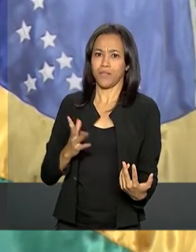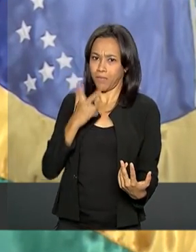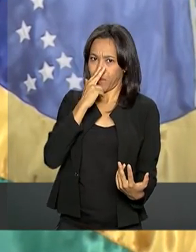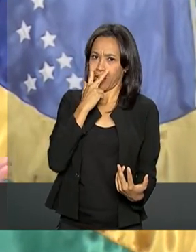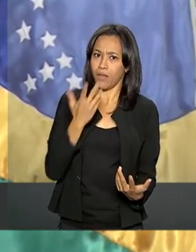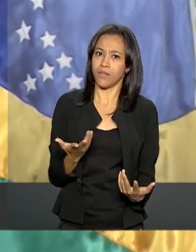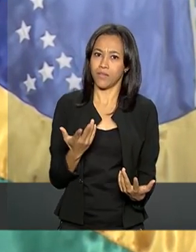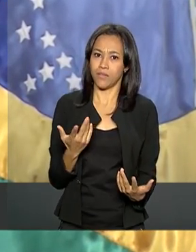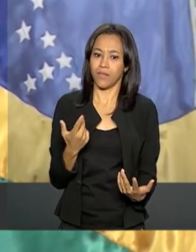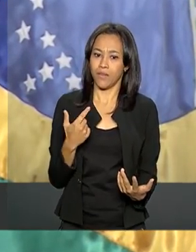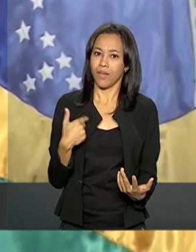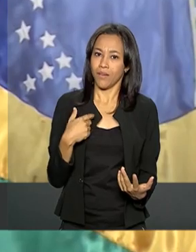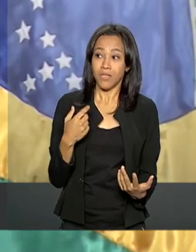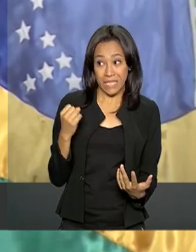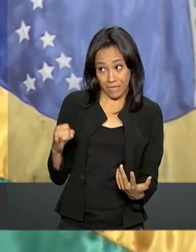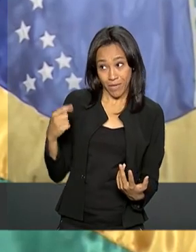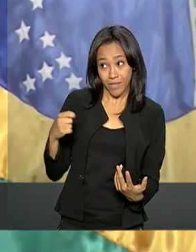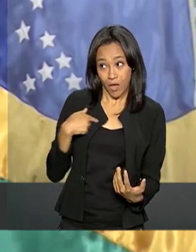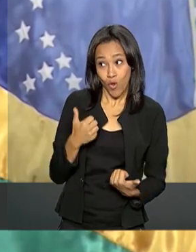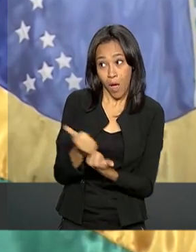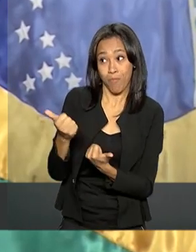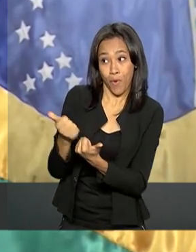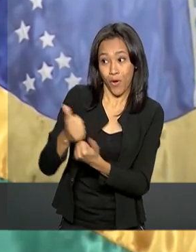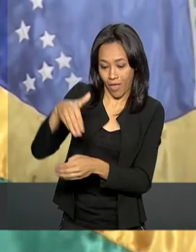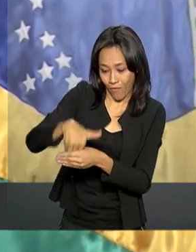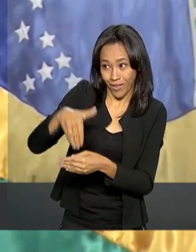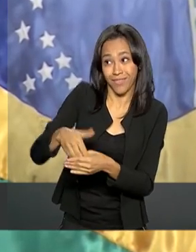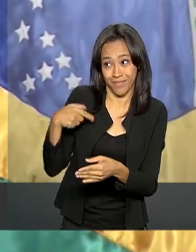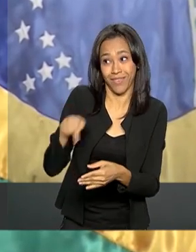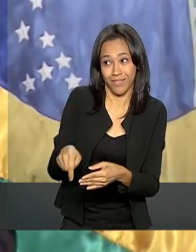Se precisava, vem ajudá-lo na campanha aqui.